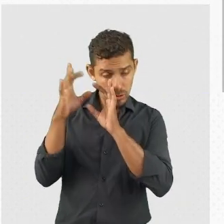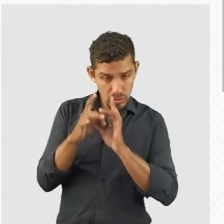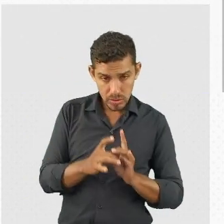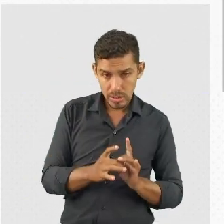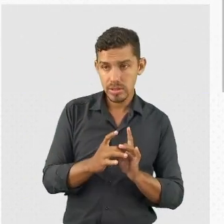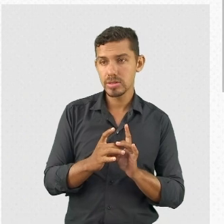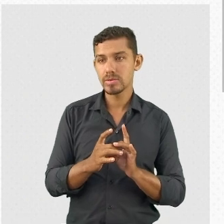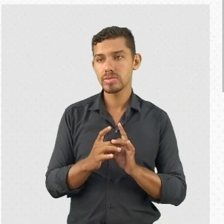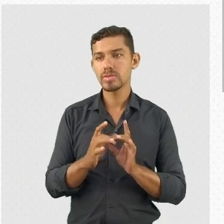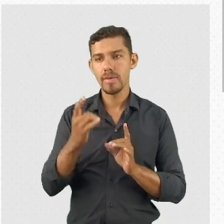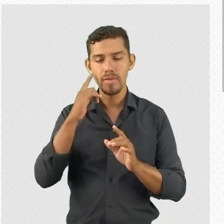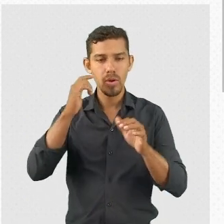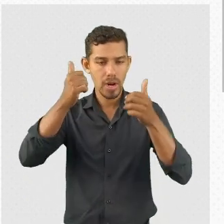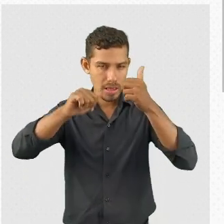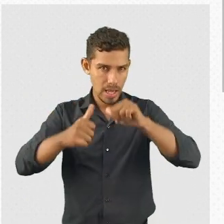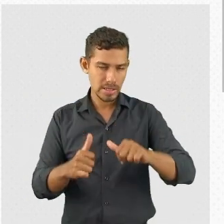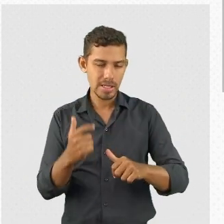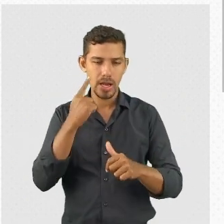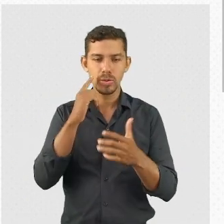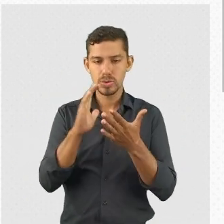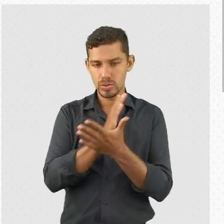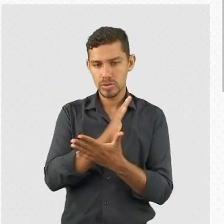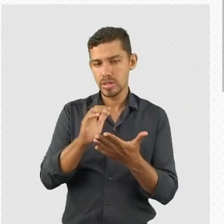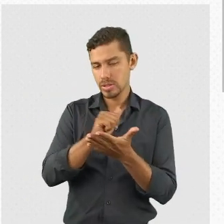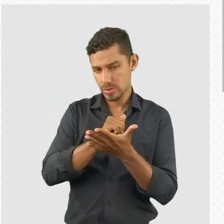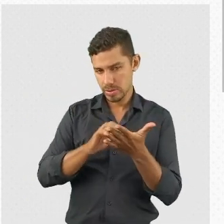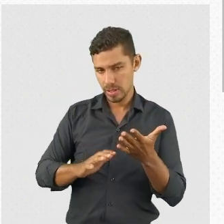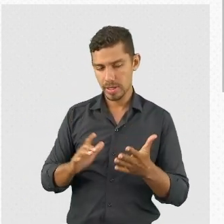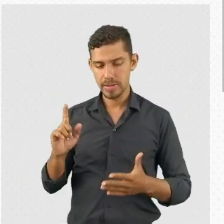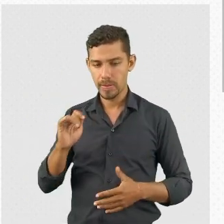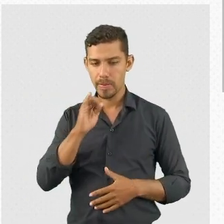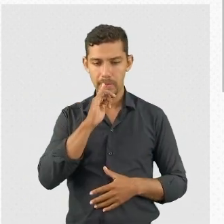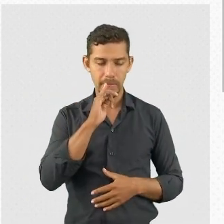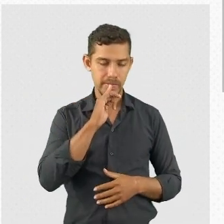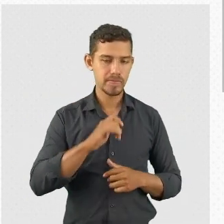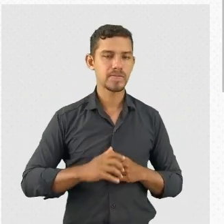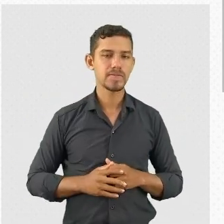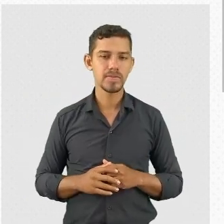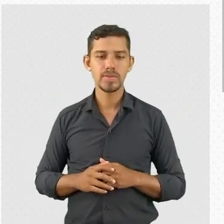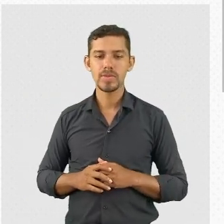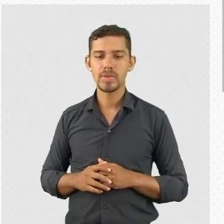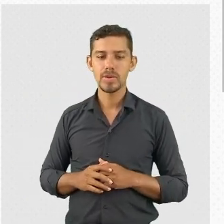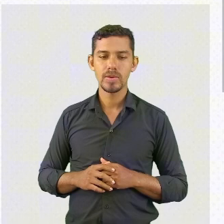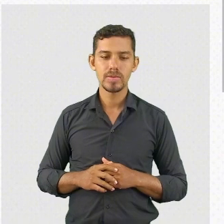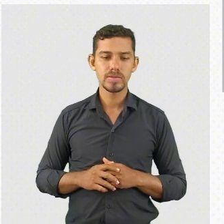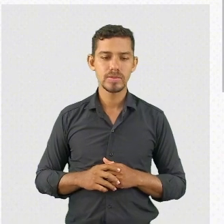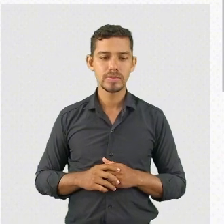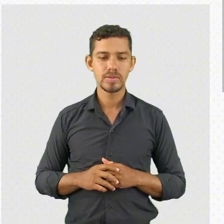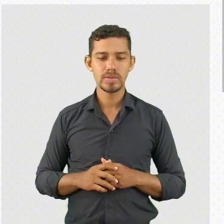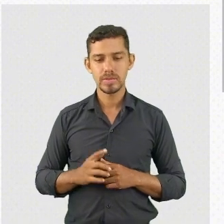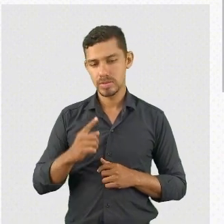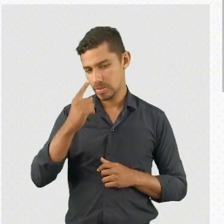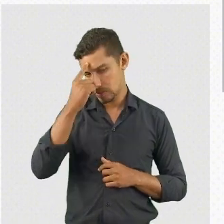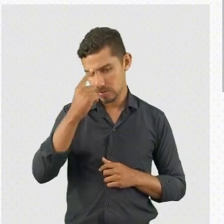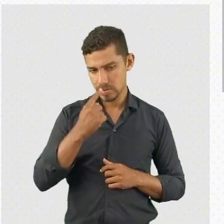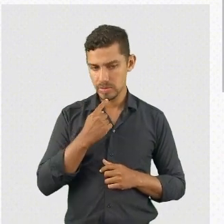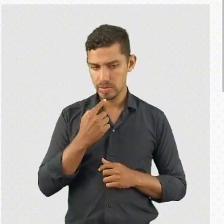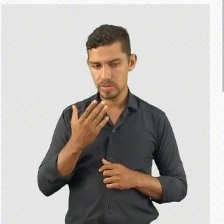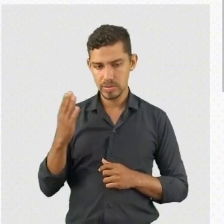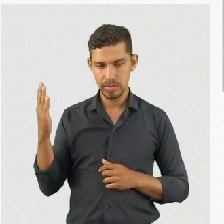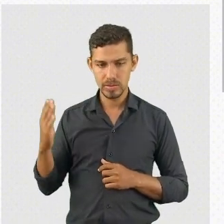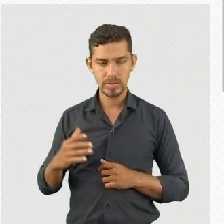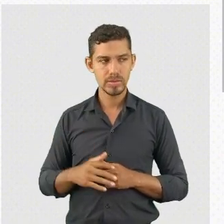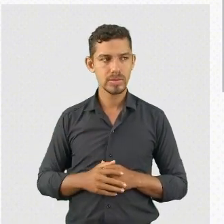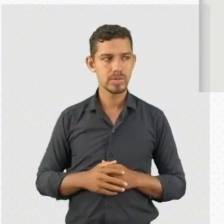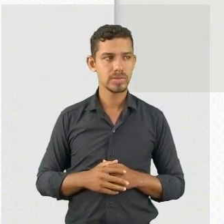e esse conteúdo, vamos analisar alguns exercícios, tá? Primeiro, nós temos uma imagem e a partir dessa